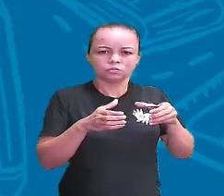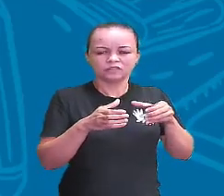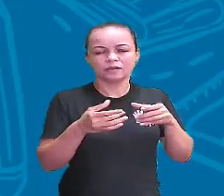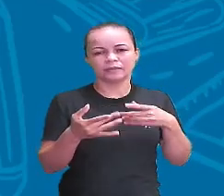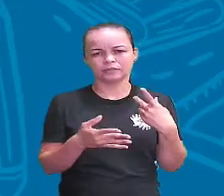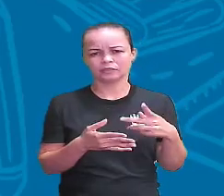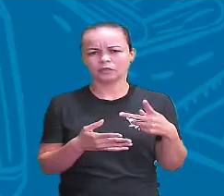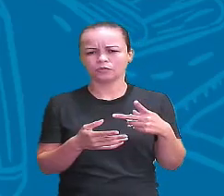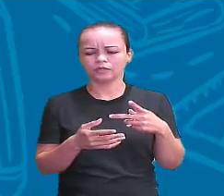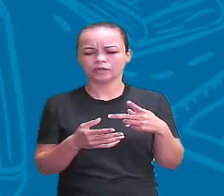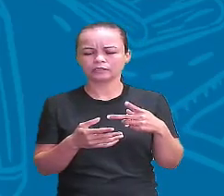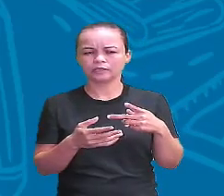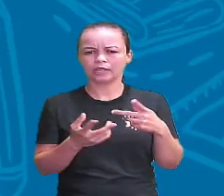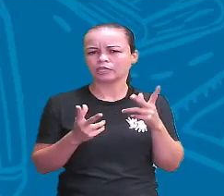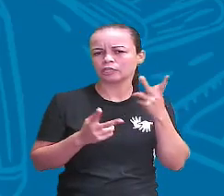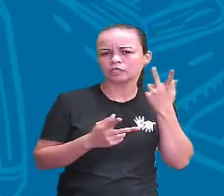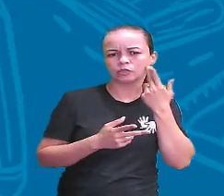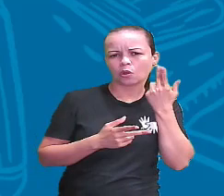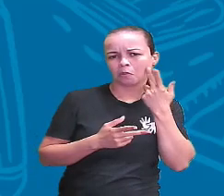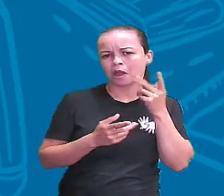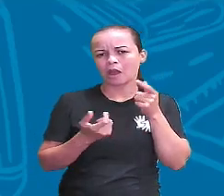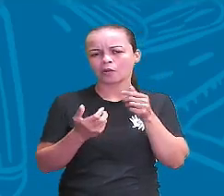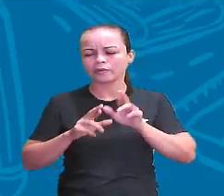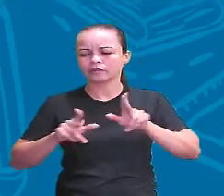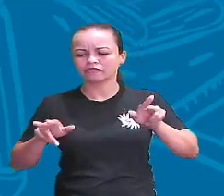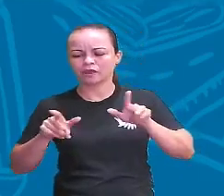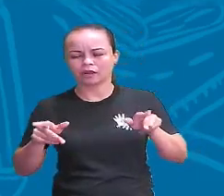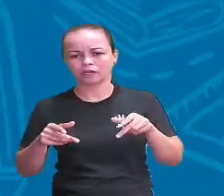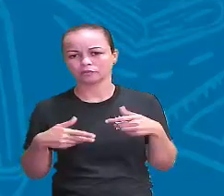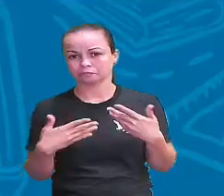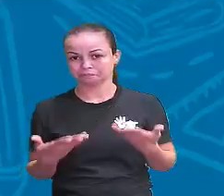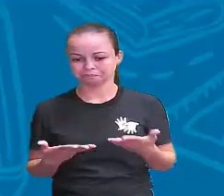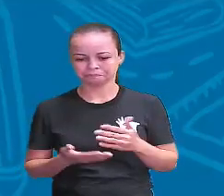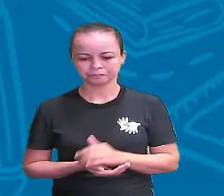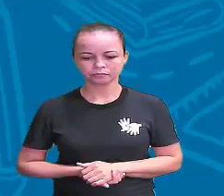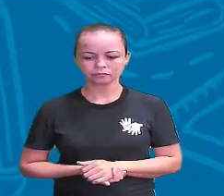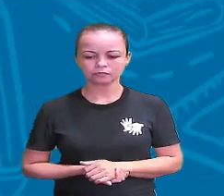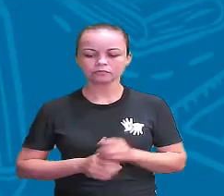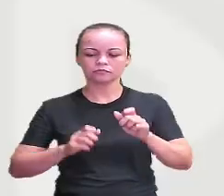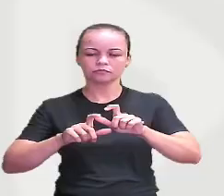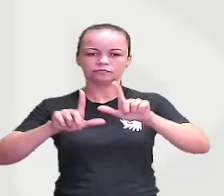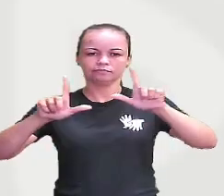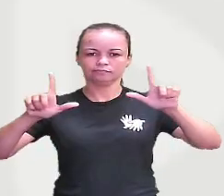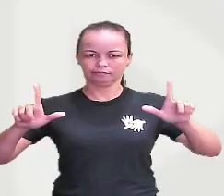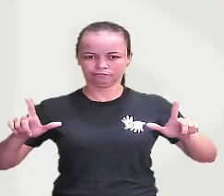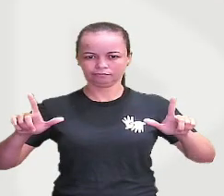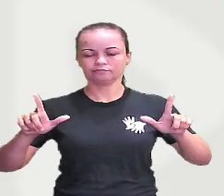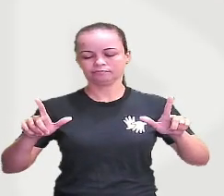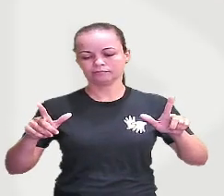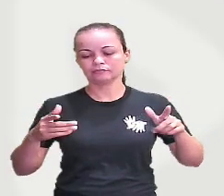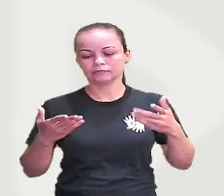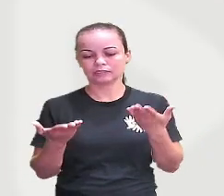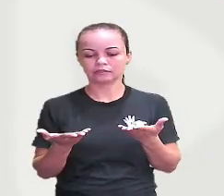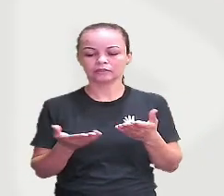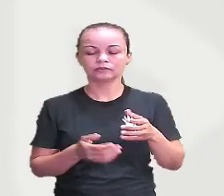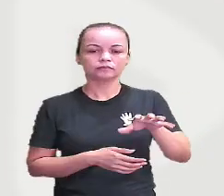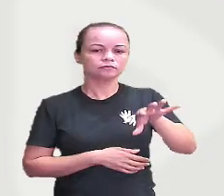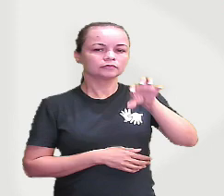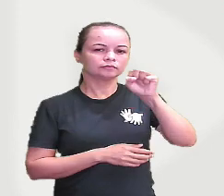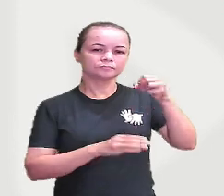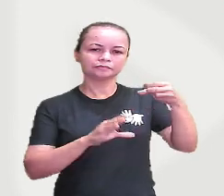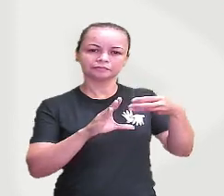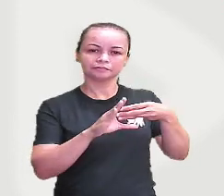e o que elas têm de diferente. E aí, já vou pedir justamente para produção abrir essa imagem, a gente vai iniciar aí com respiração